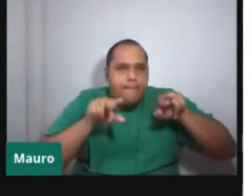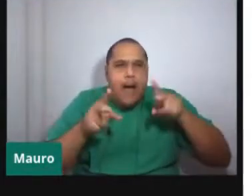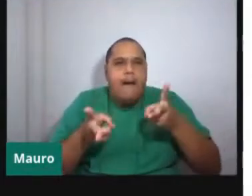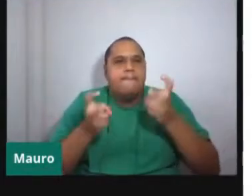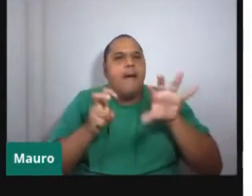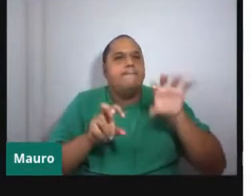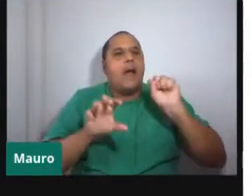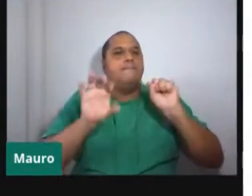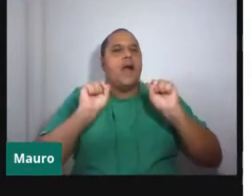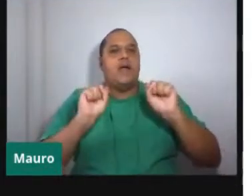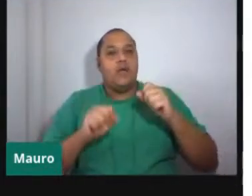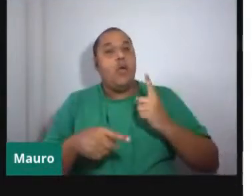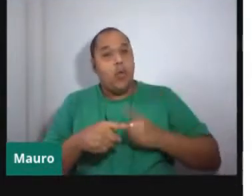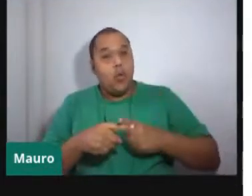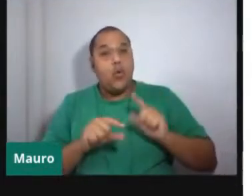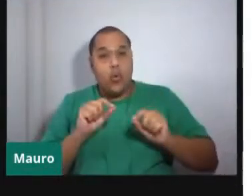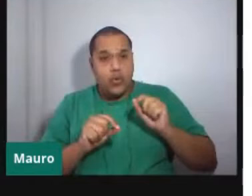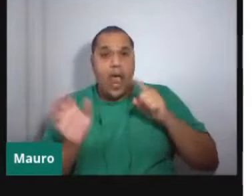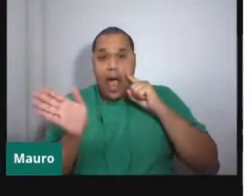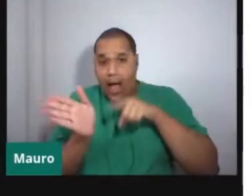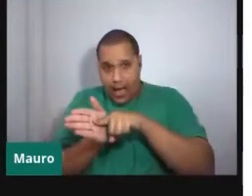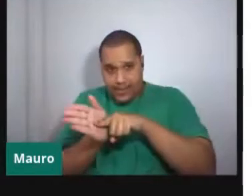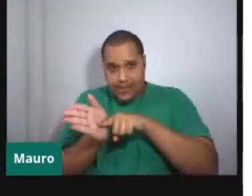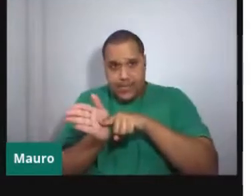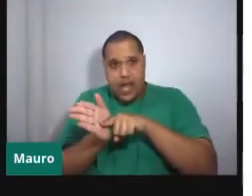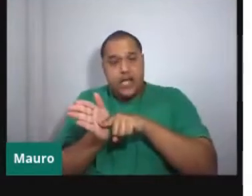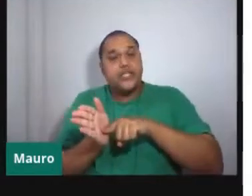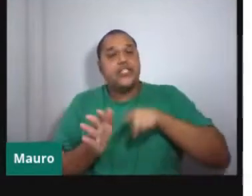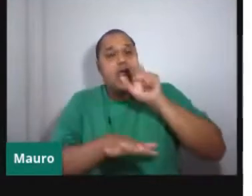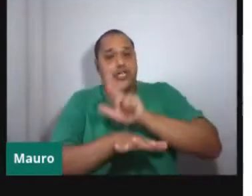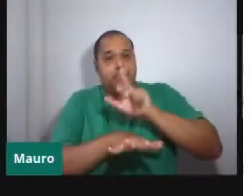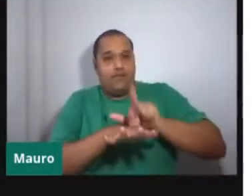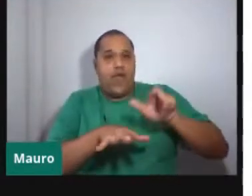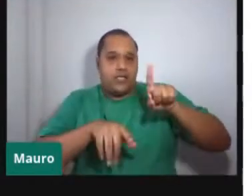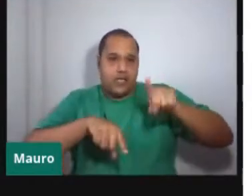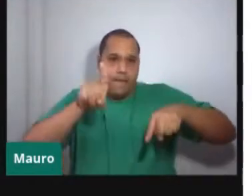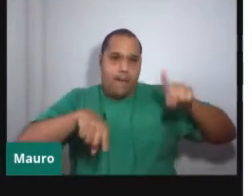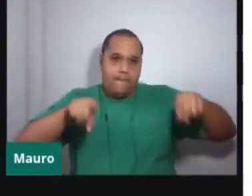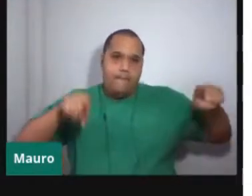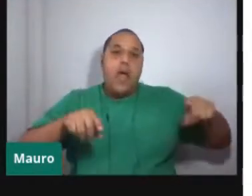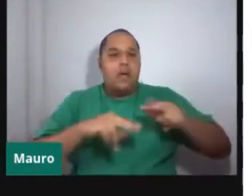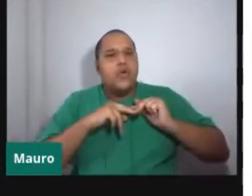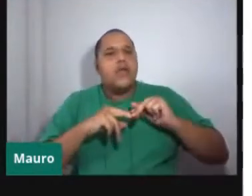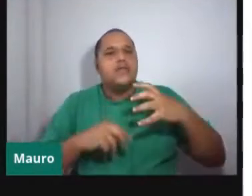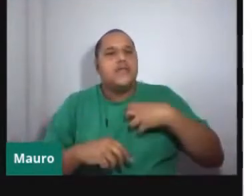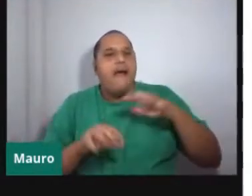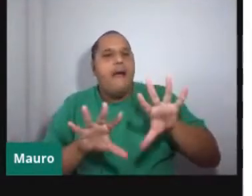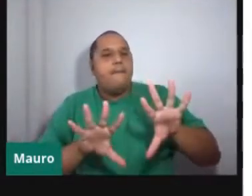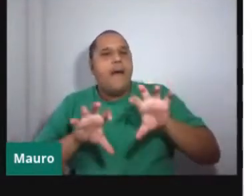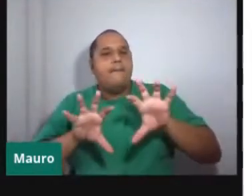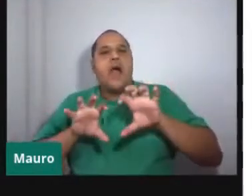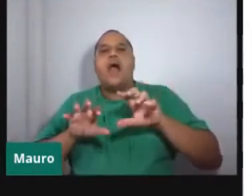uma análise multivariada, né, que eu vou explicar daqui a pouquinho um pouco mais. E essa análise, ela é mais sensível para detectar